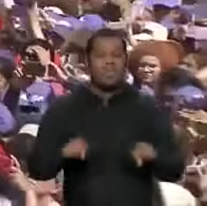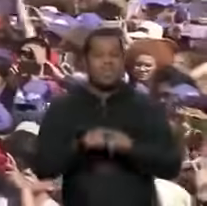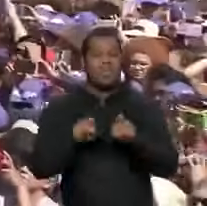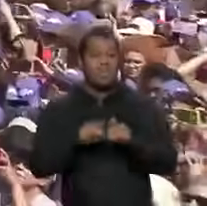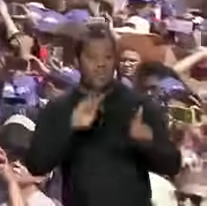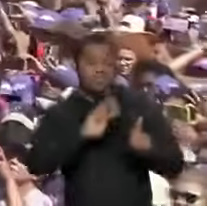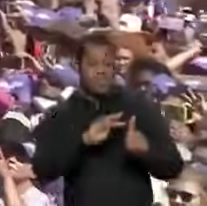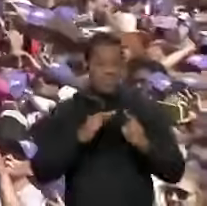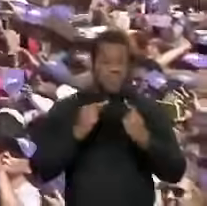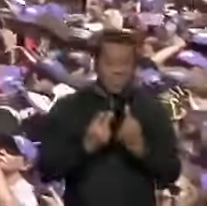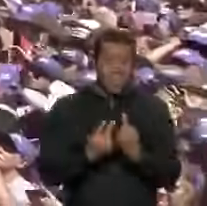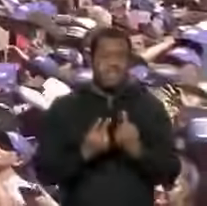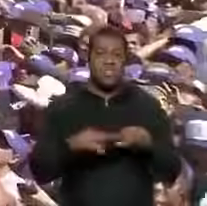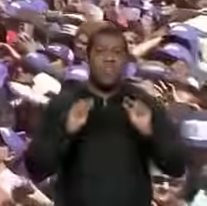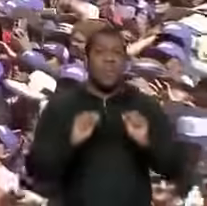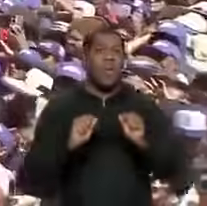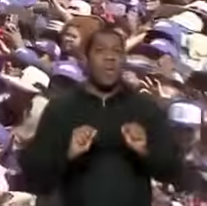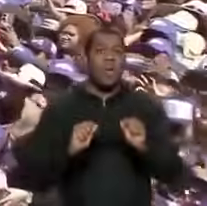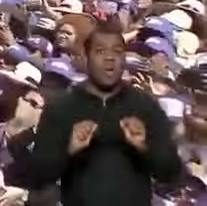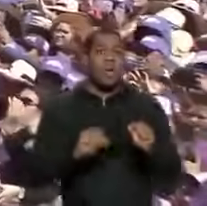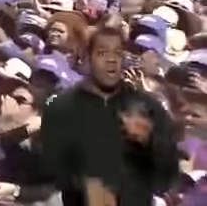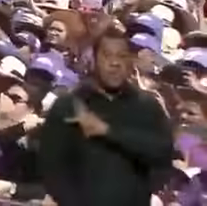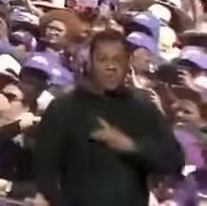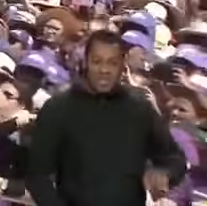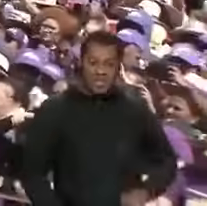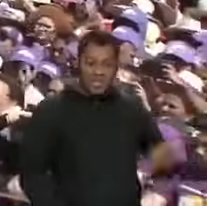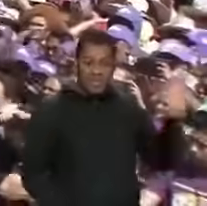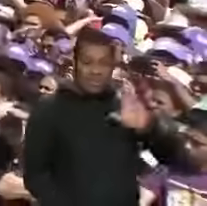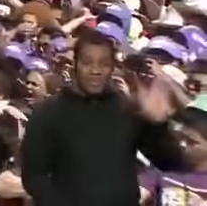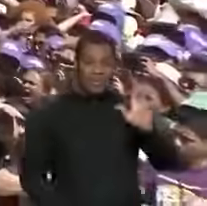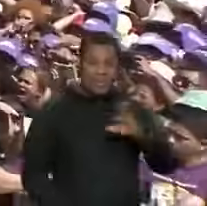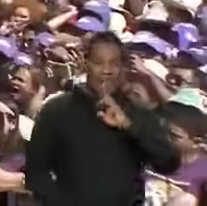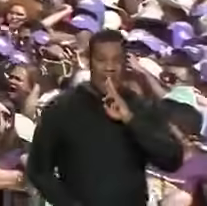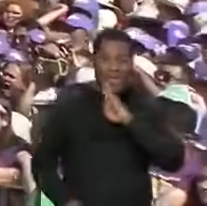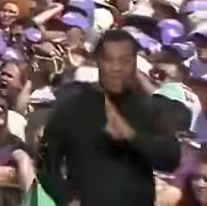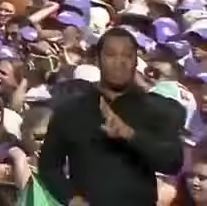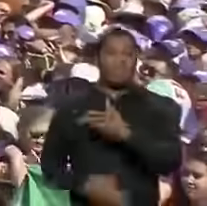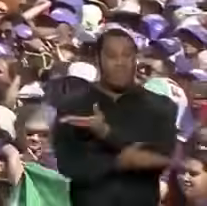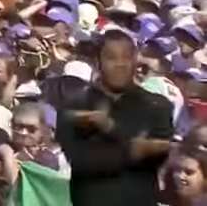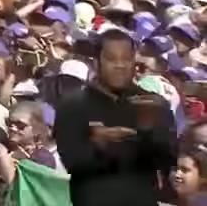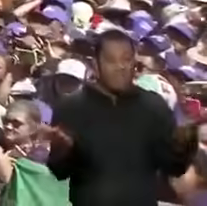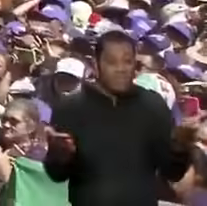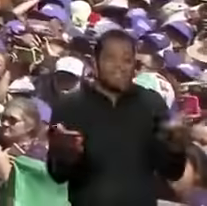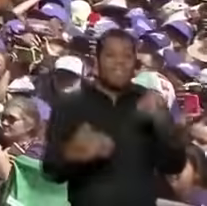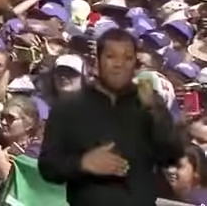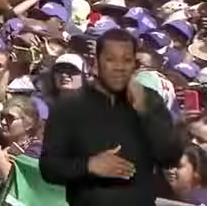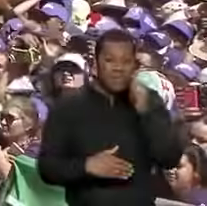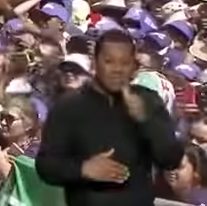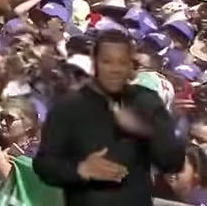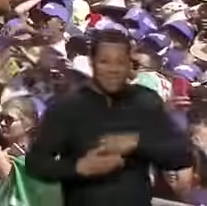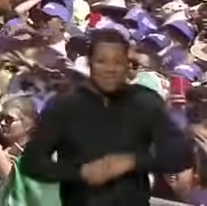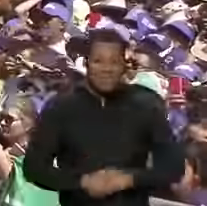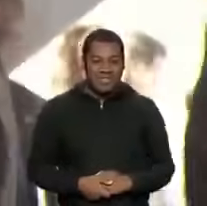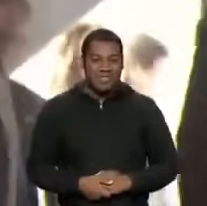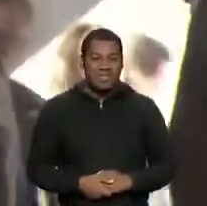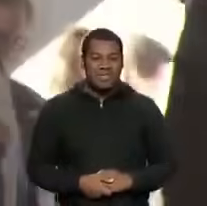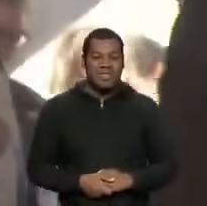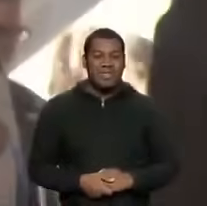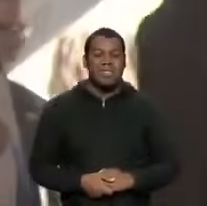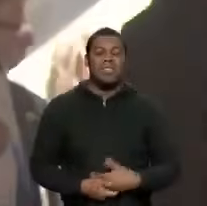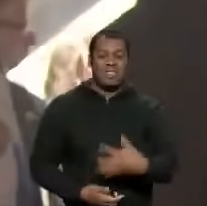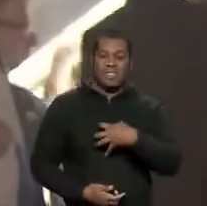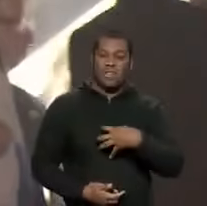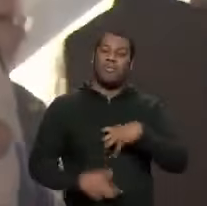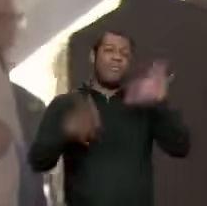expectativa que é grande hoje para a resposta que o presidente vai dar para as companheiras e companheiros nesse evento felizes